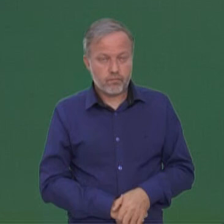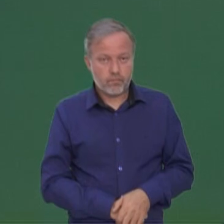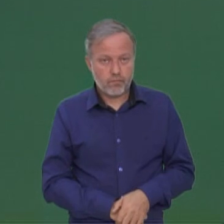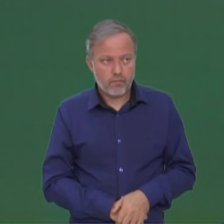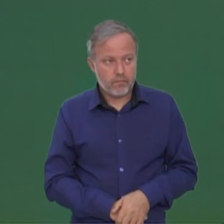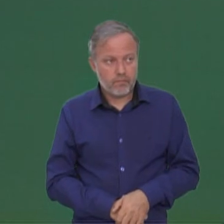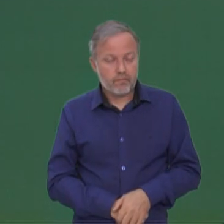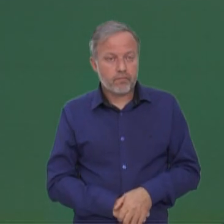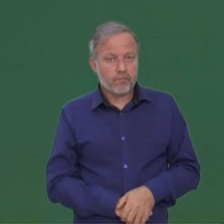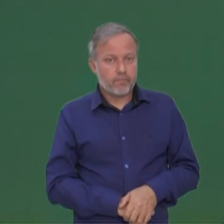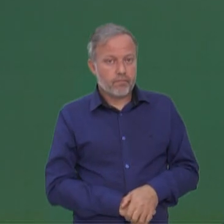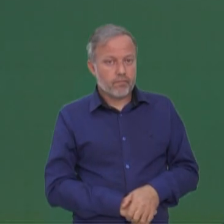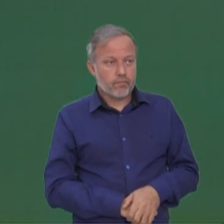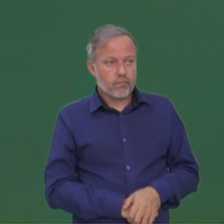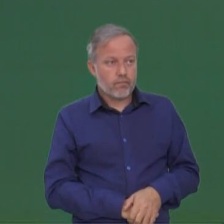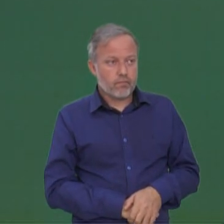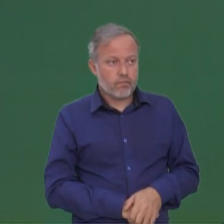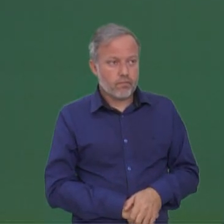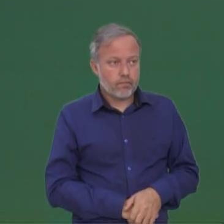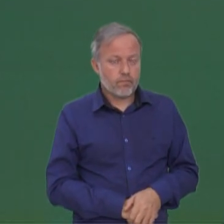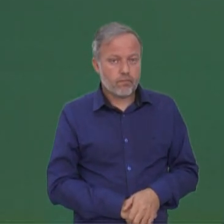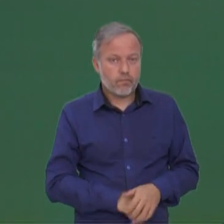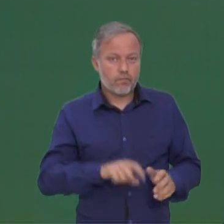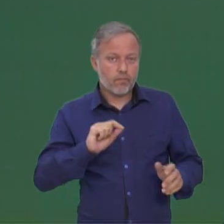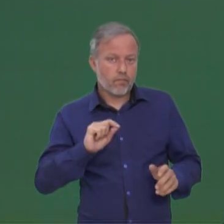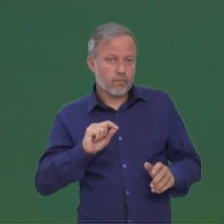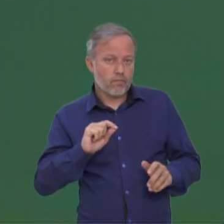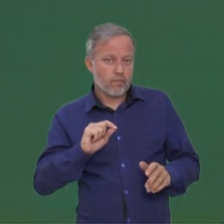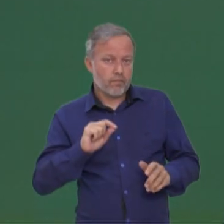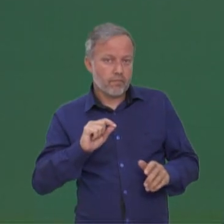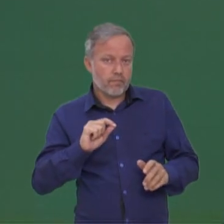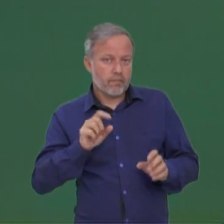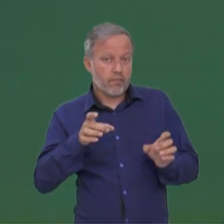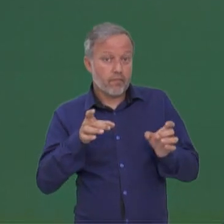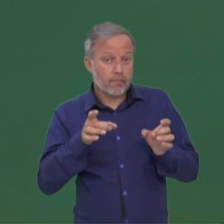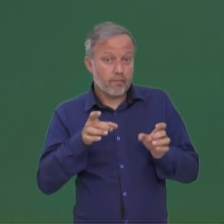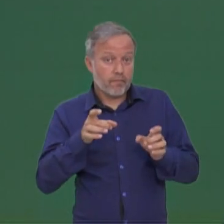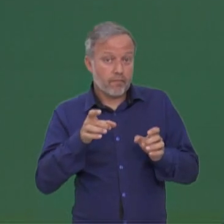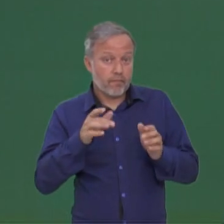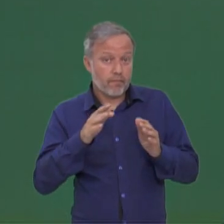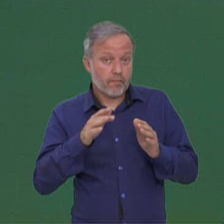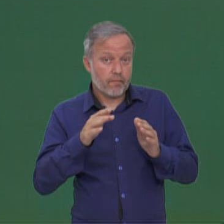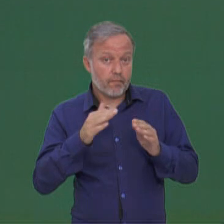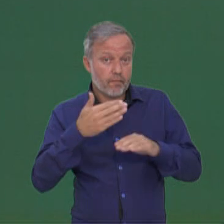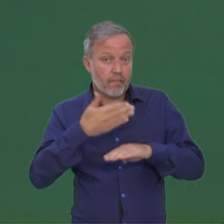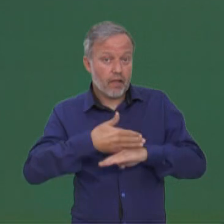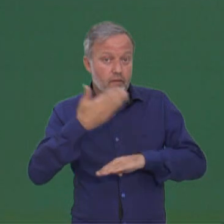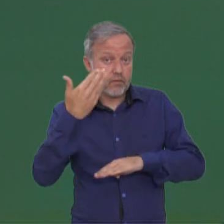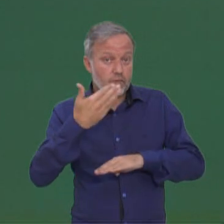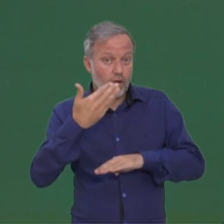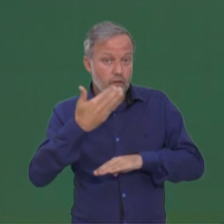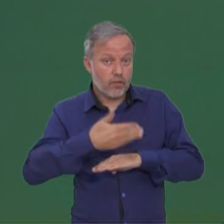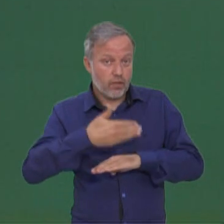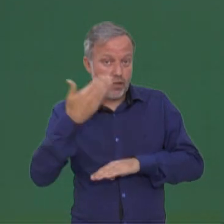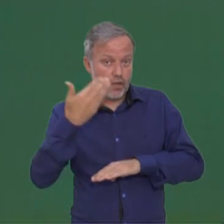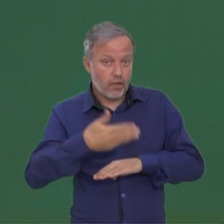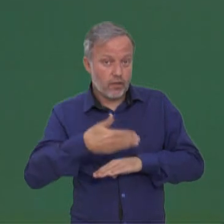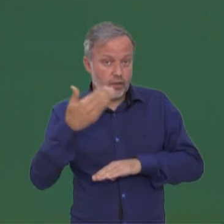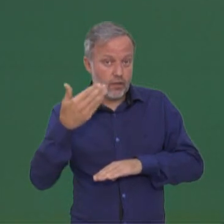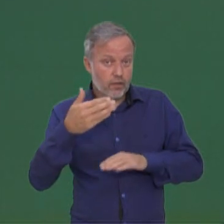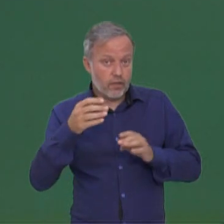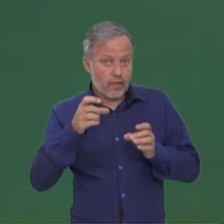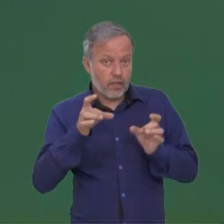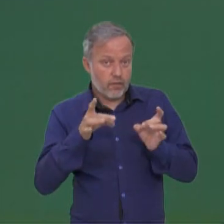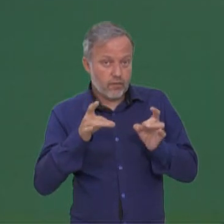mais alguma coisa. Que o empregassem na livraria Paula Brito. Entenderam? Que o empregassem na livraria Paula